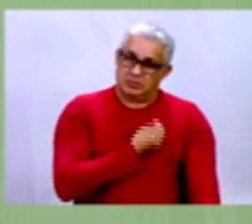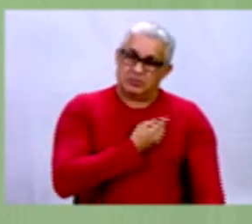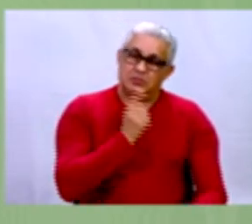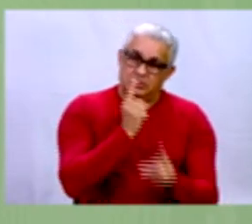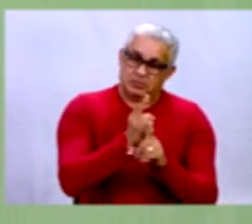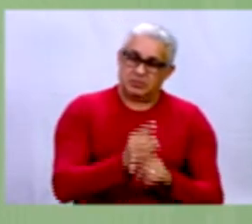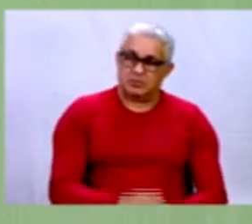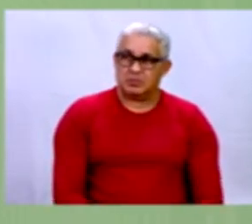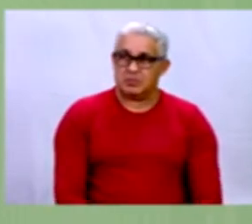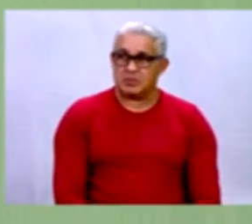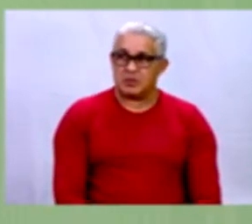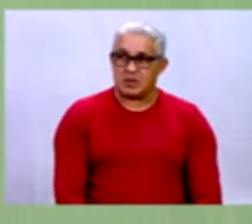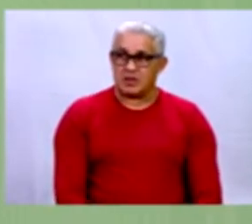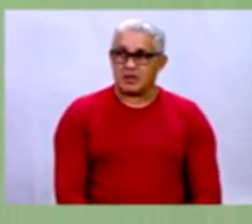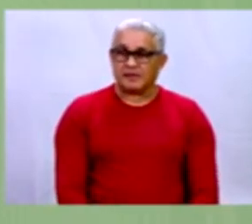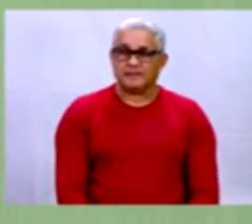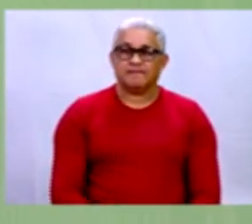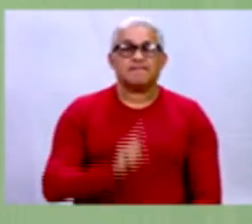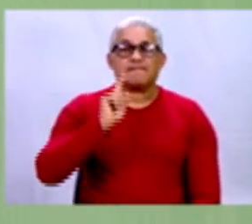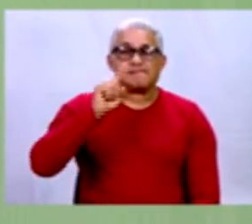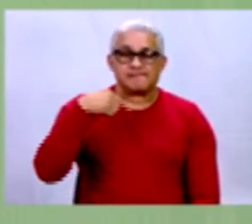ele. Aí,